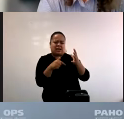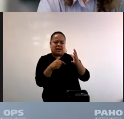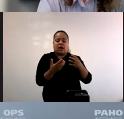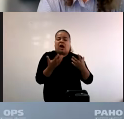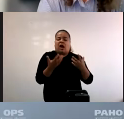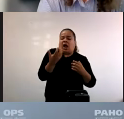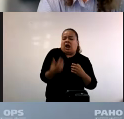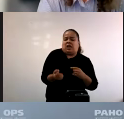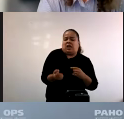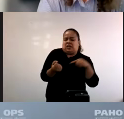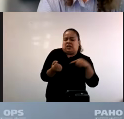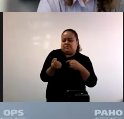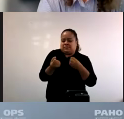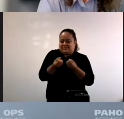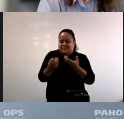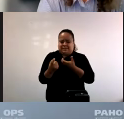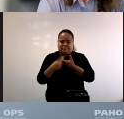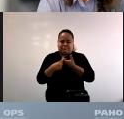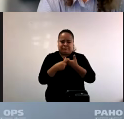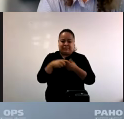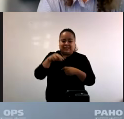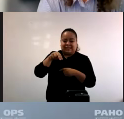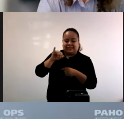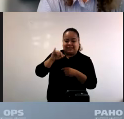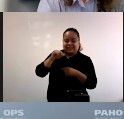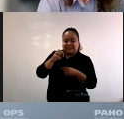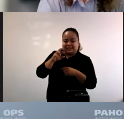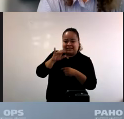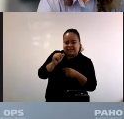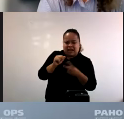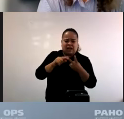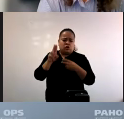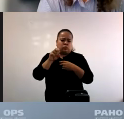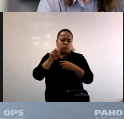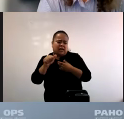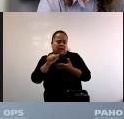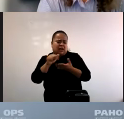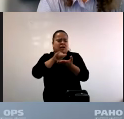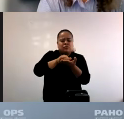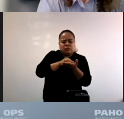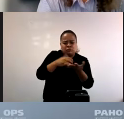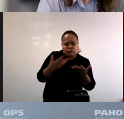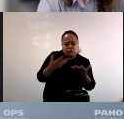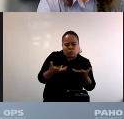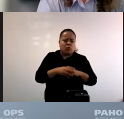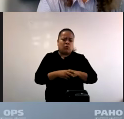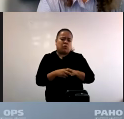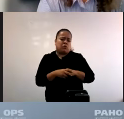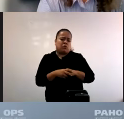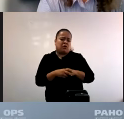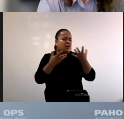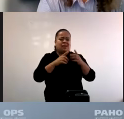várias pessoas da Nigéria, Estados Unidos, Michigan. Também temos